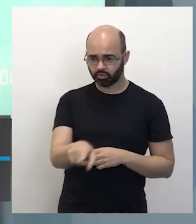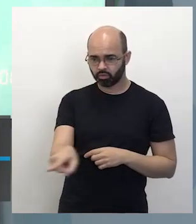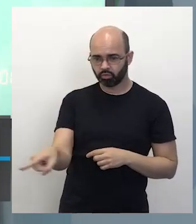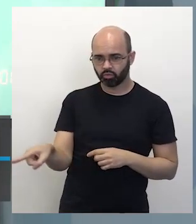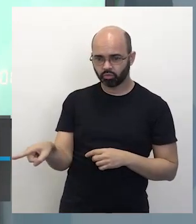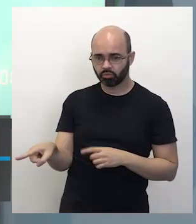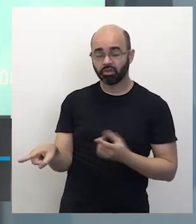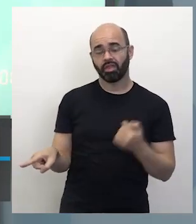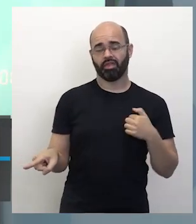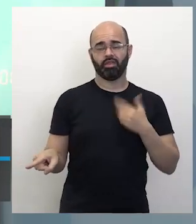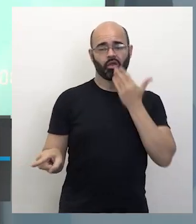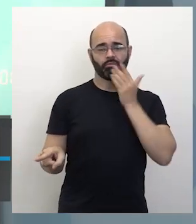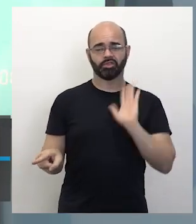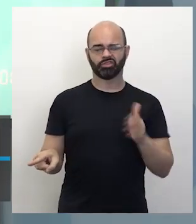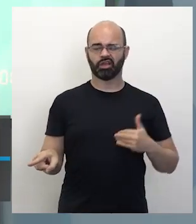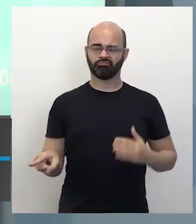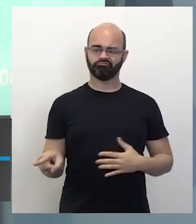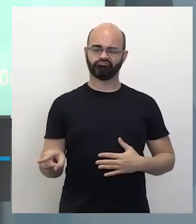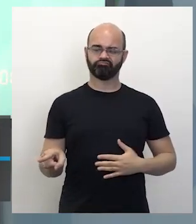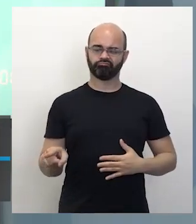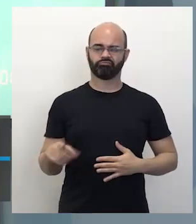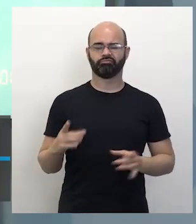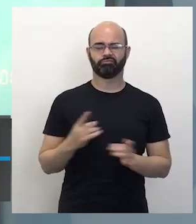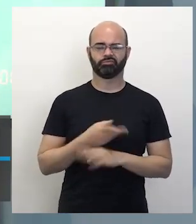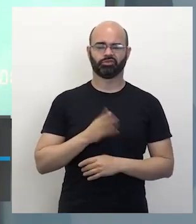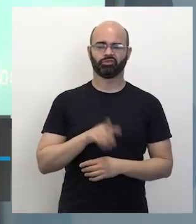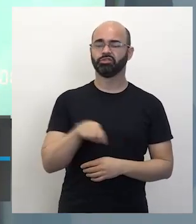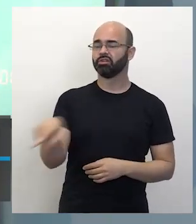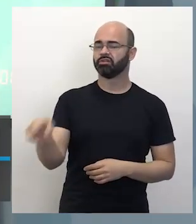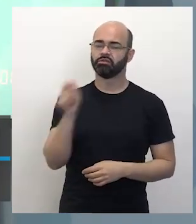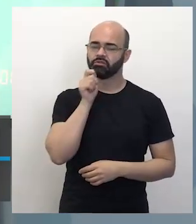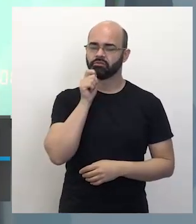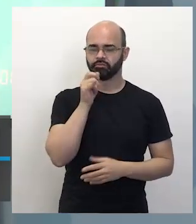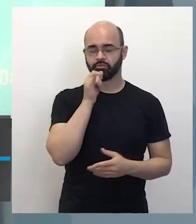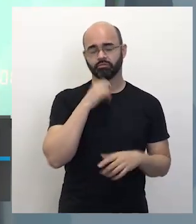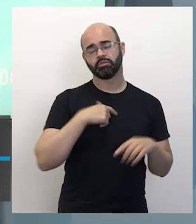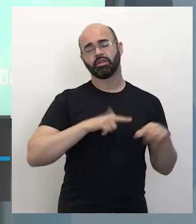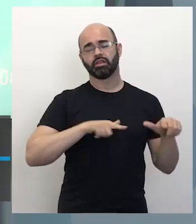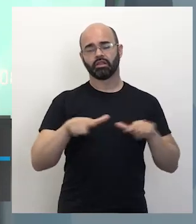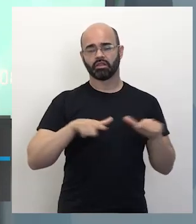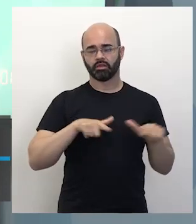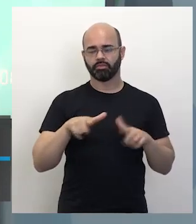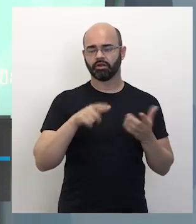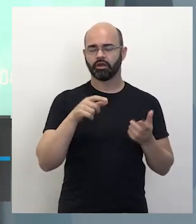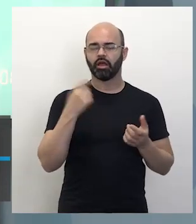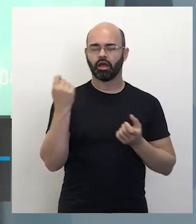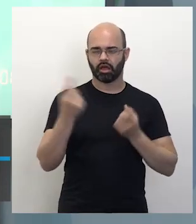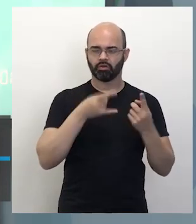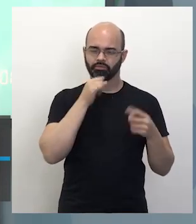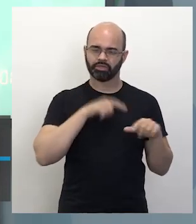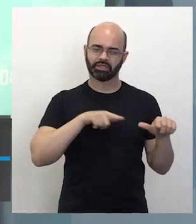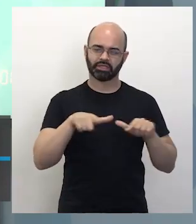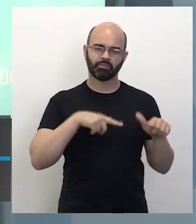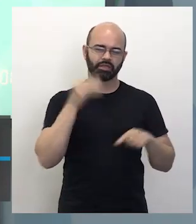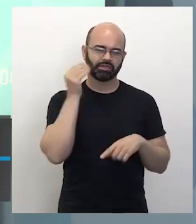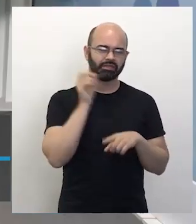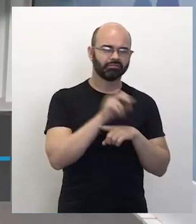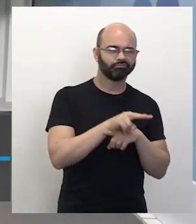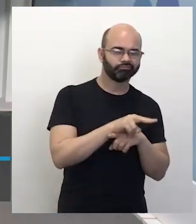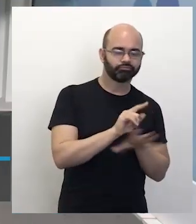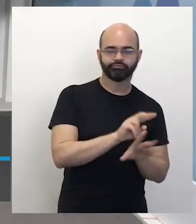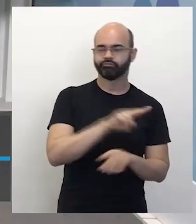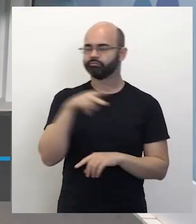informalidade? Quer dizer, você não tem um emprego fixo. Você está trabalhando num lugar, depois vai para outro, consegue um bico por ali, outro emprego ali. E você sabe